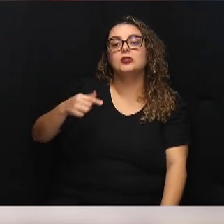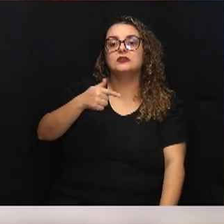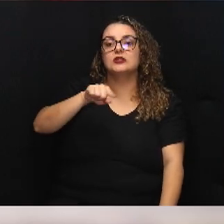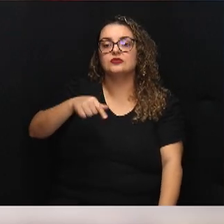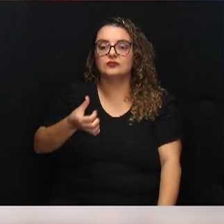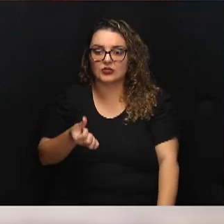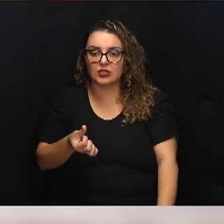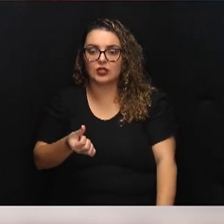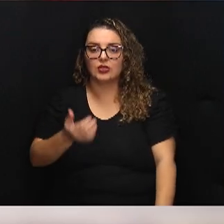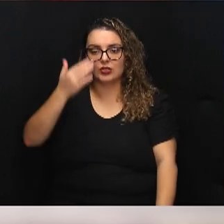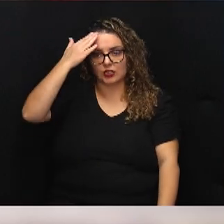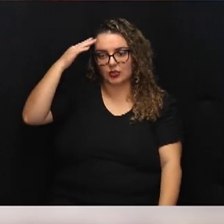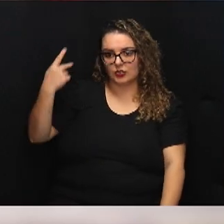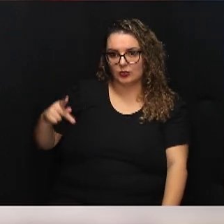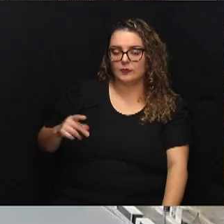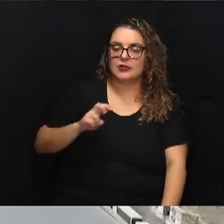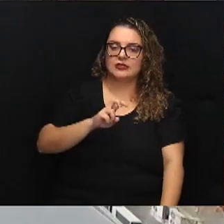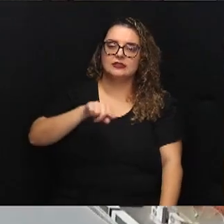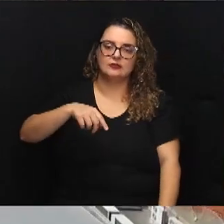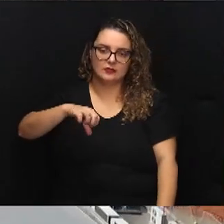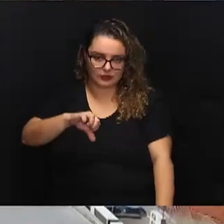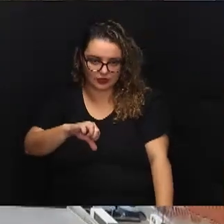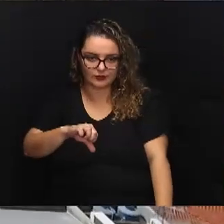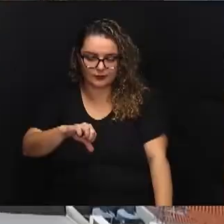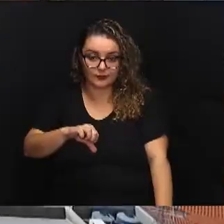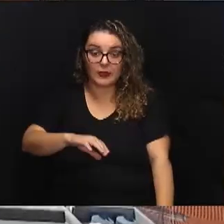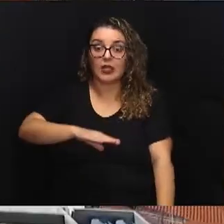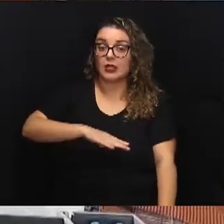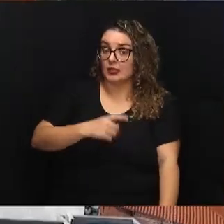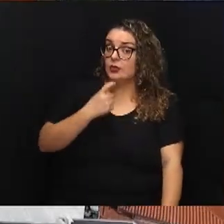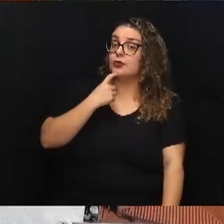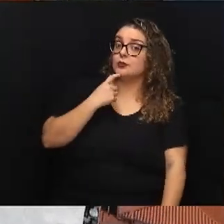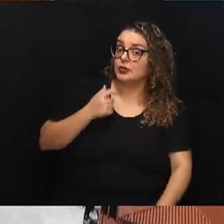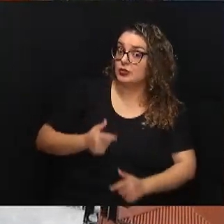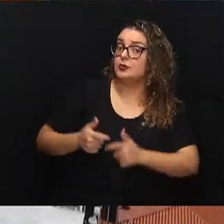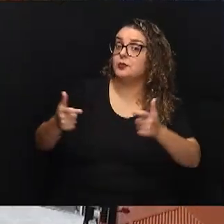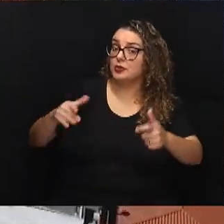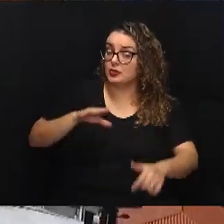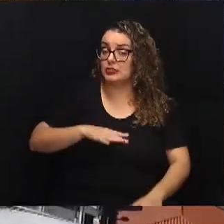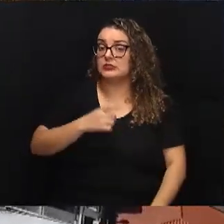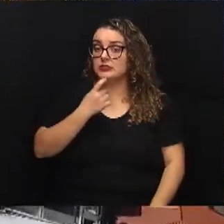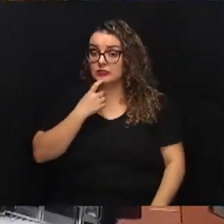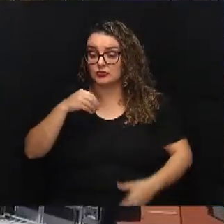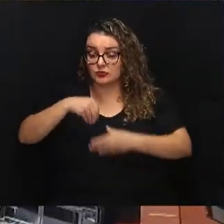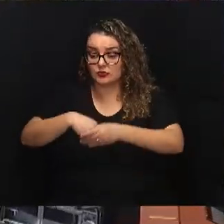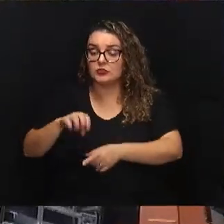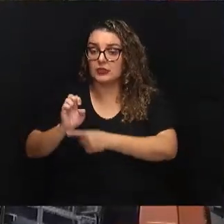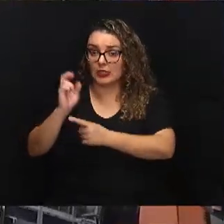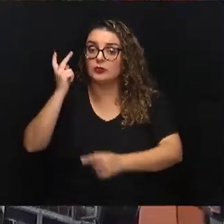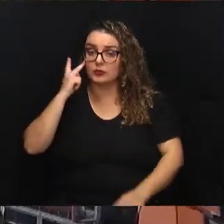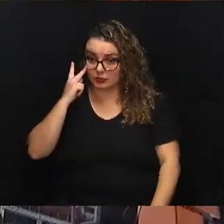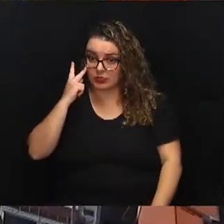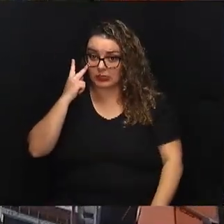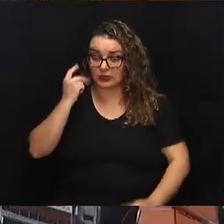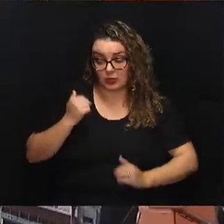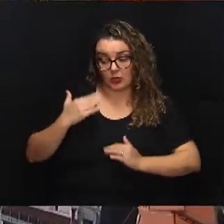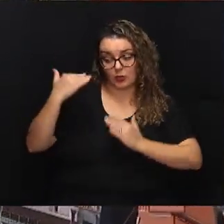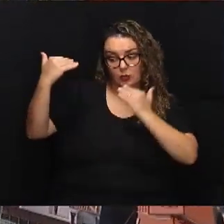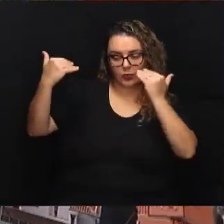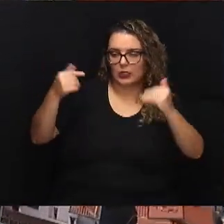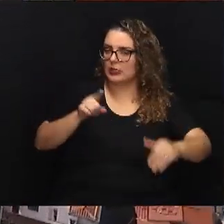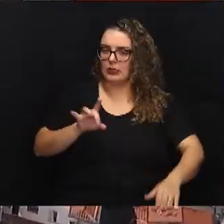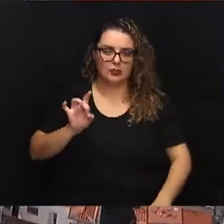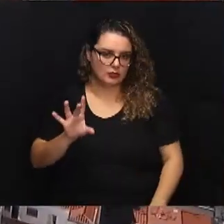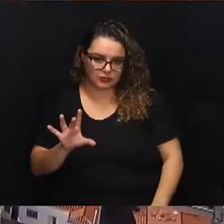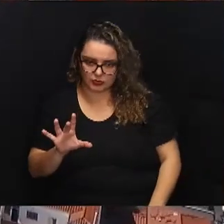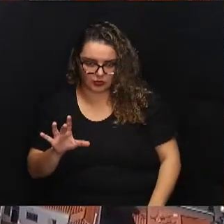e do Paraná 5,9%. Campinas é uma das maiores cidades do interior de São Paulo e se destaca não apenas